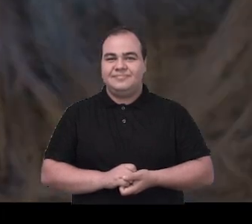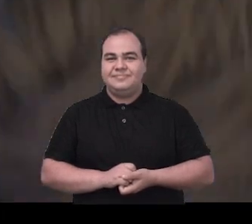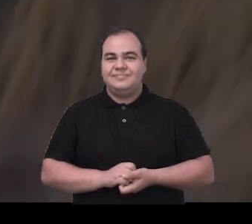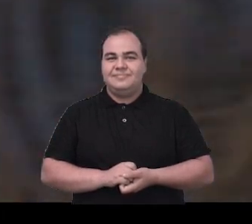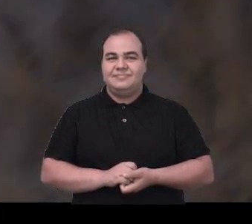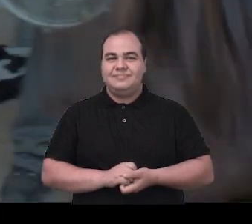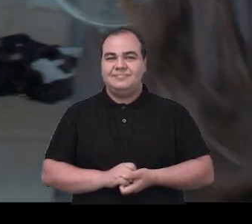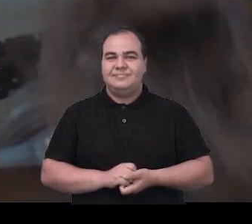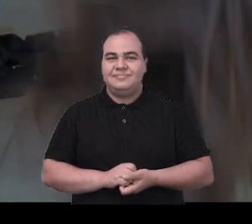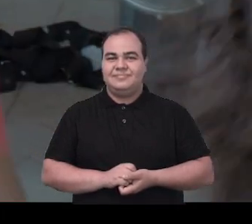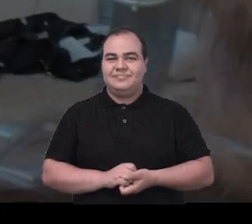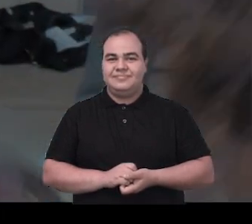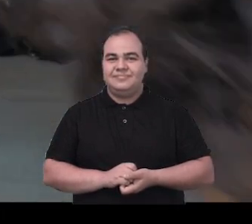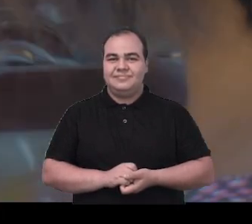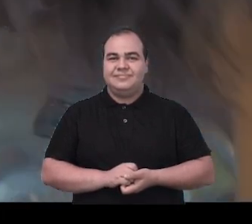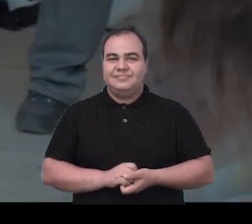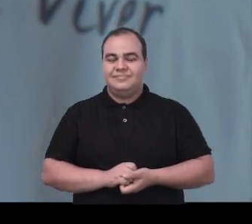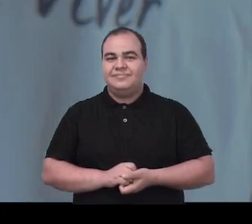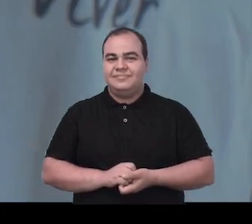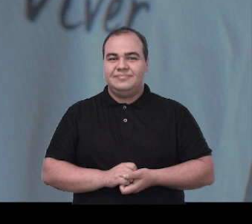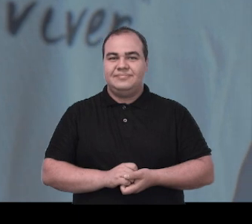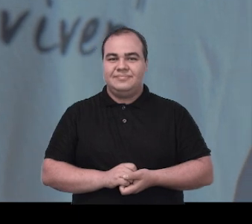Estampado em letras pretas na camiseta de Rogério: